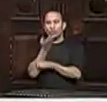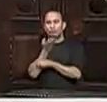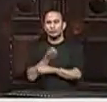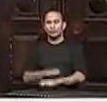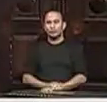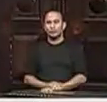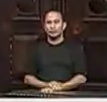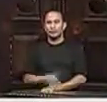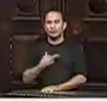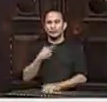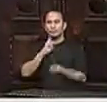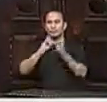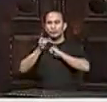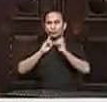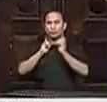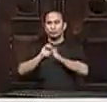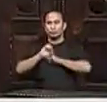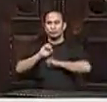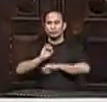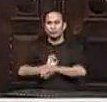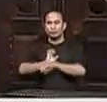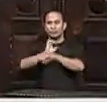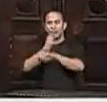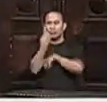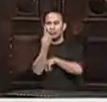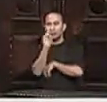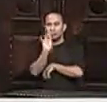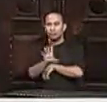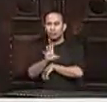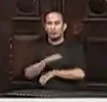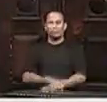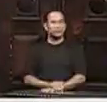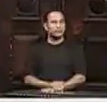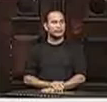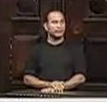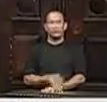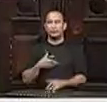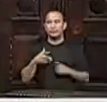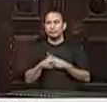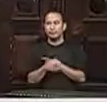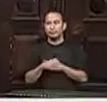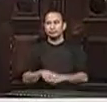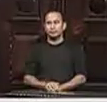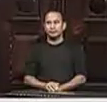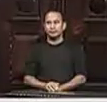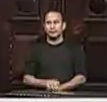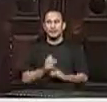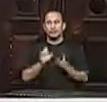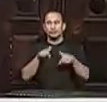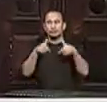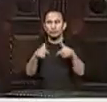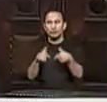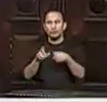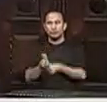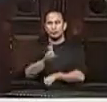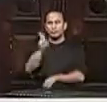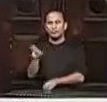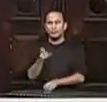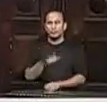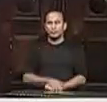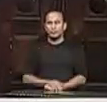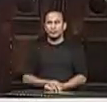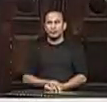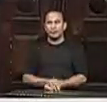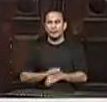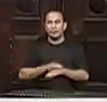o discurso do governo do Estado é apenas um. É o corte de despesas, é o enxugamento, é o ataque às universidades, é o arroxo dos servidores,